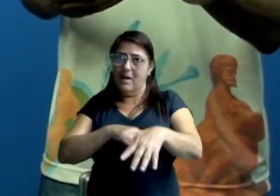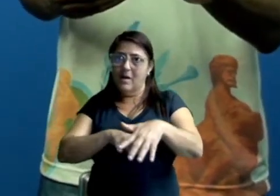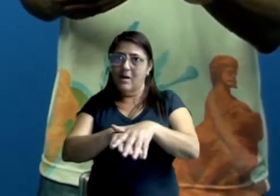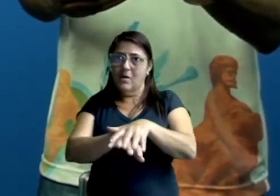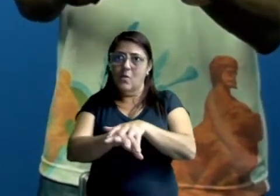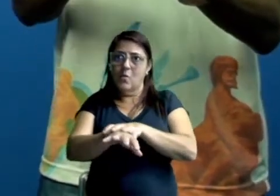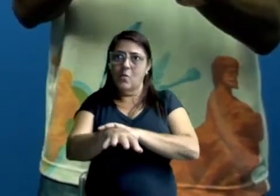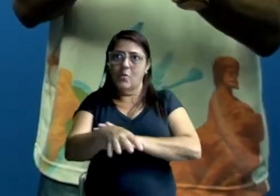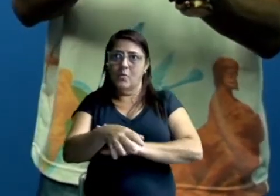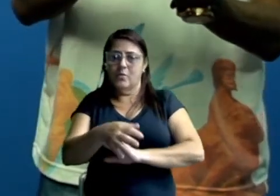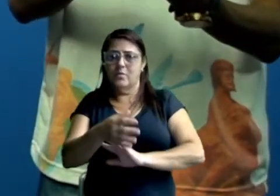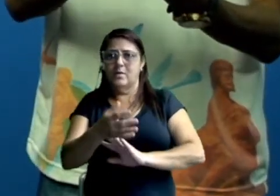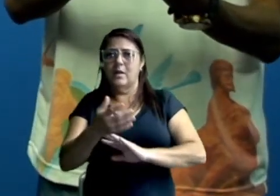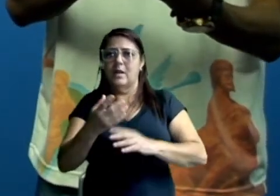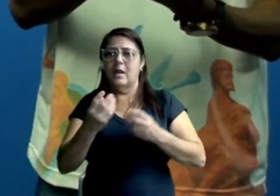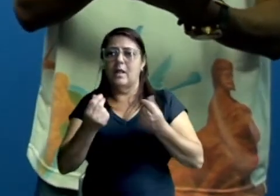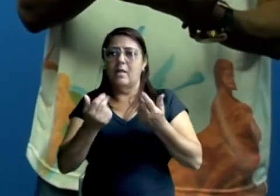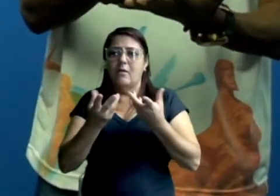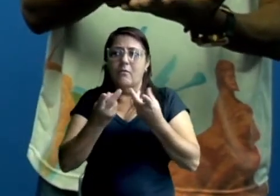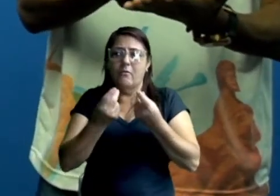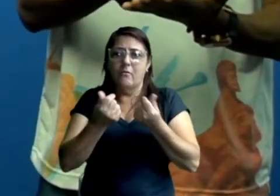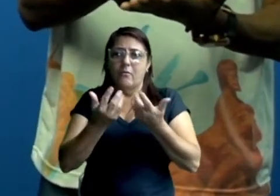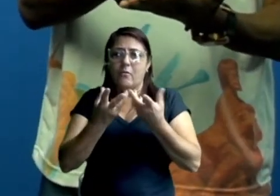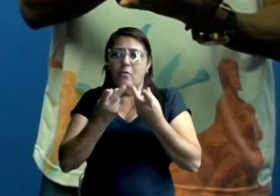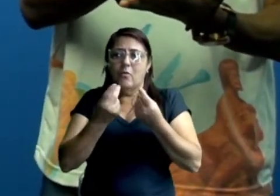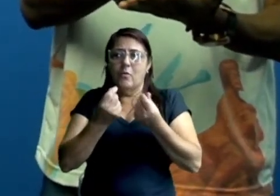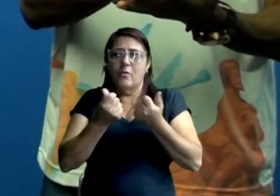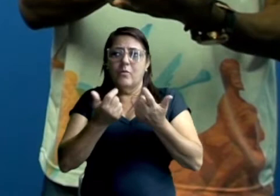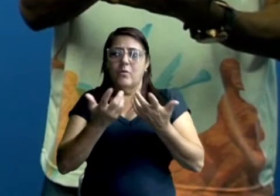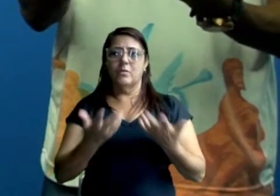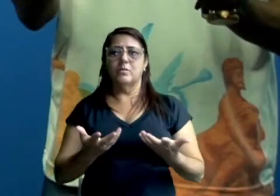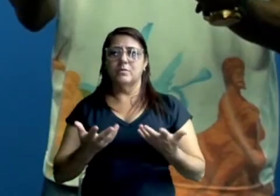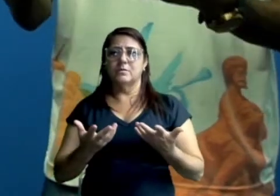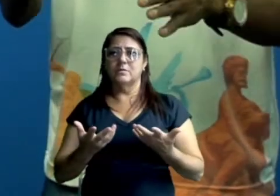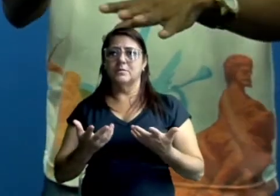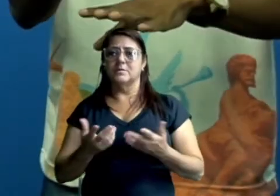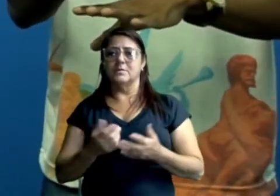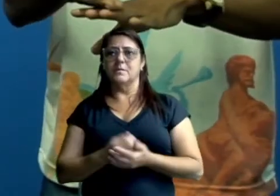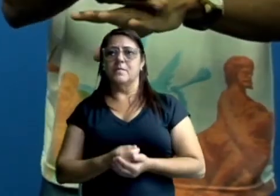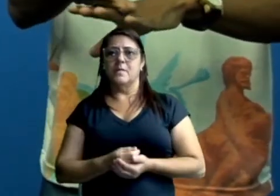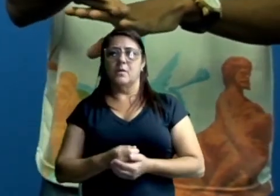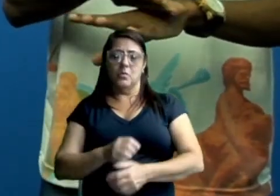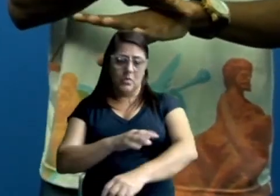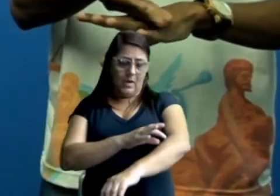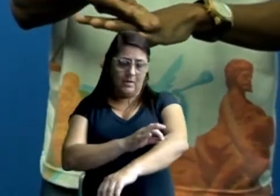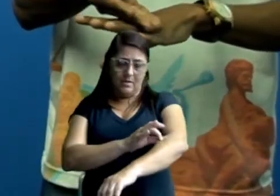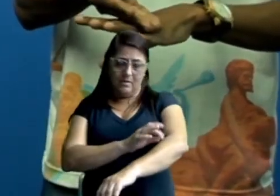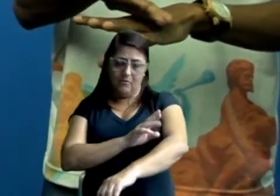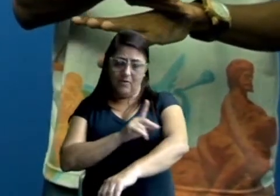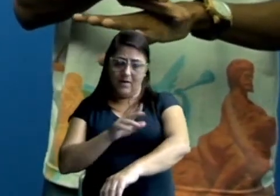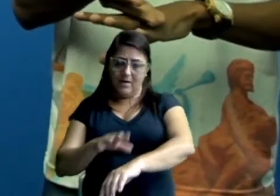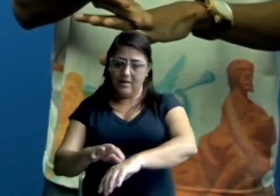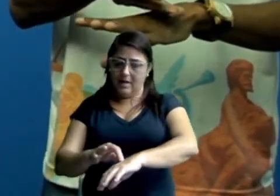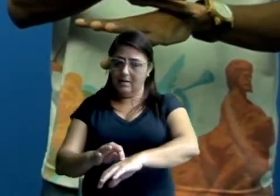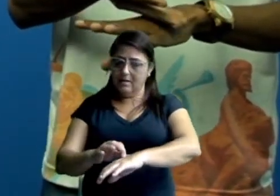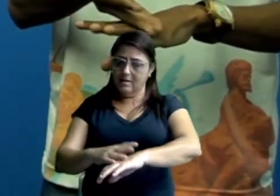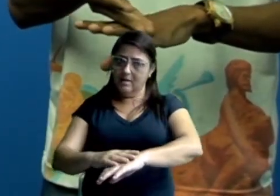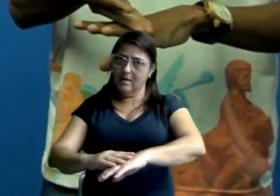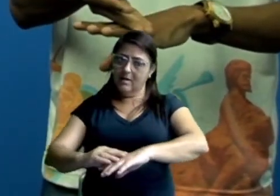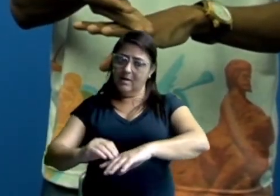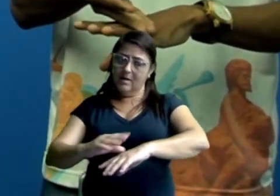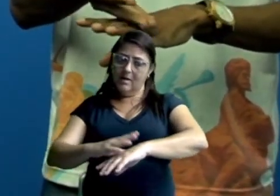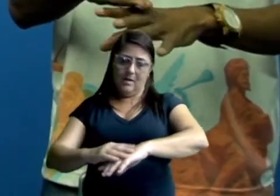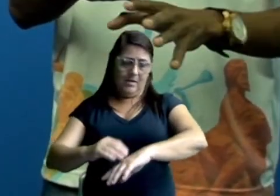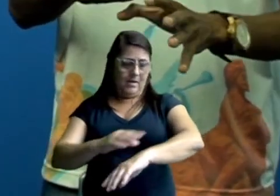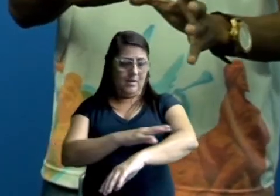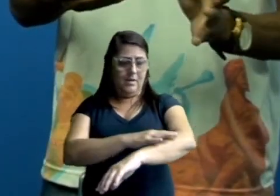tem uma aderência, ela é mais rugosa, tá? Do que a nossa pele aqui, tá certo? Nossa pele